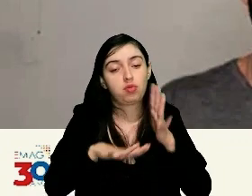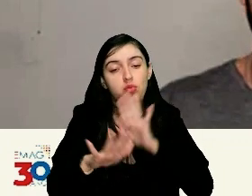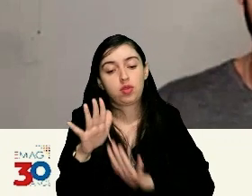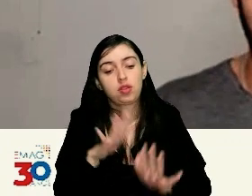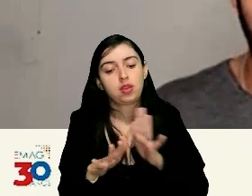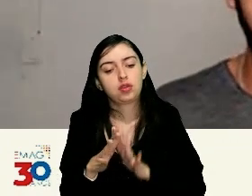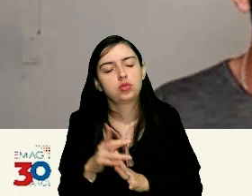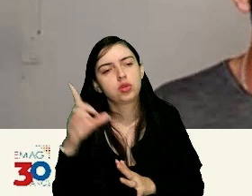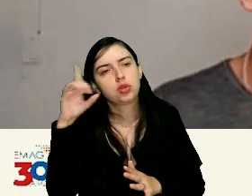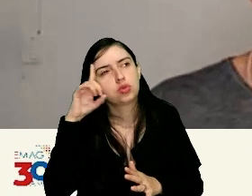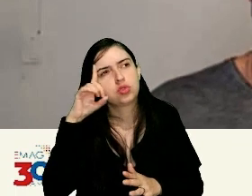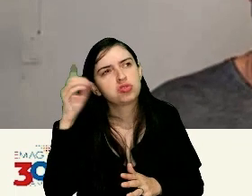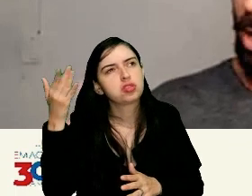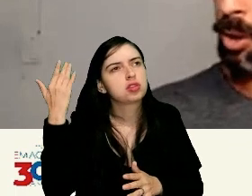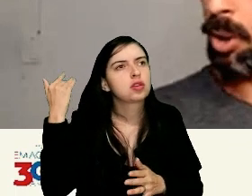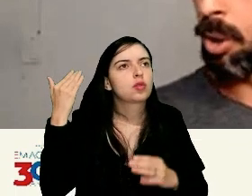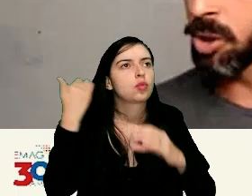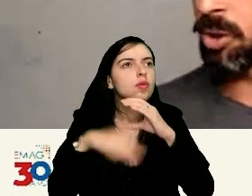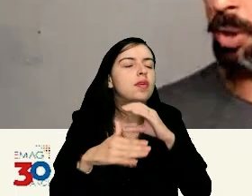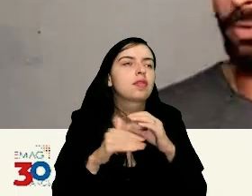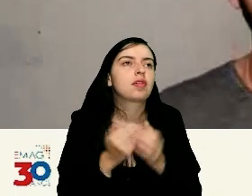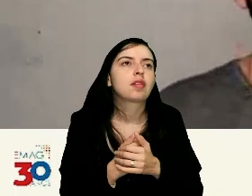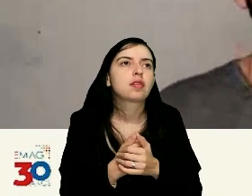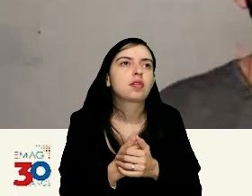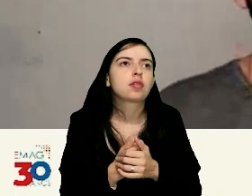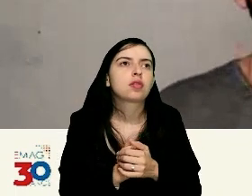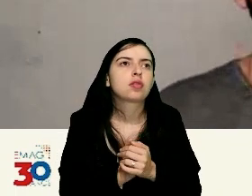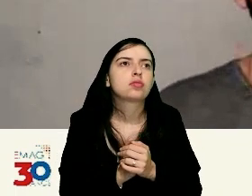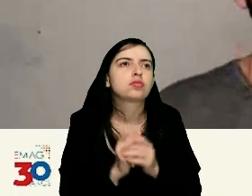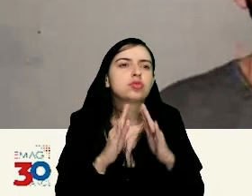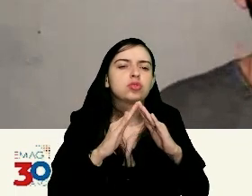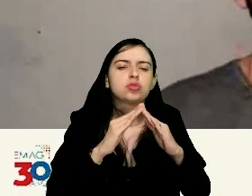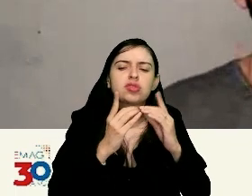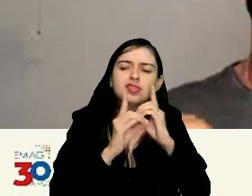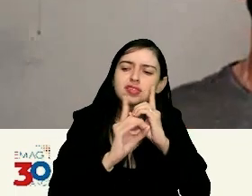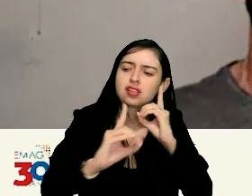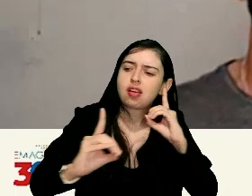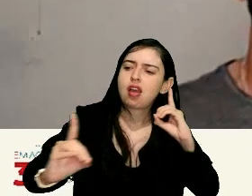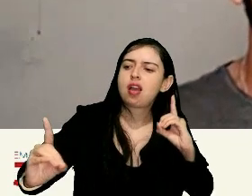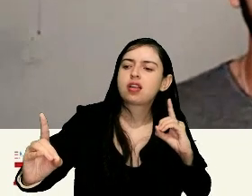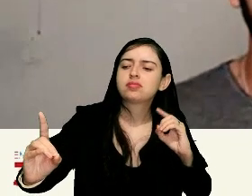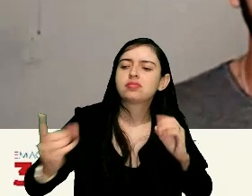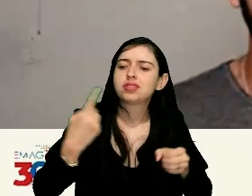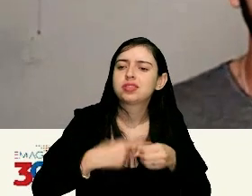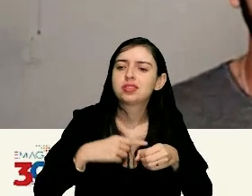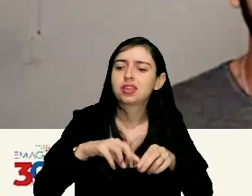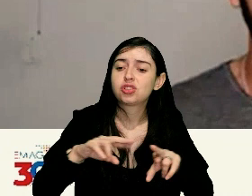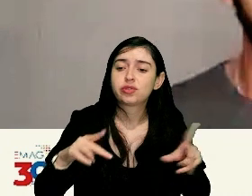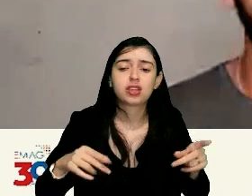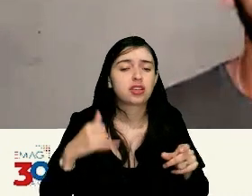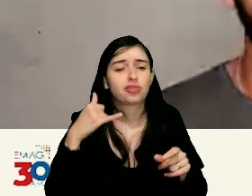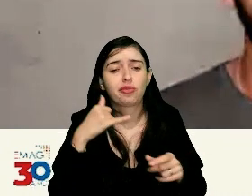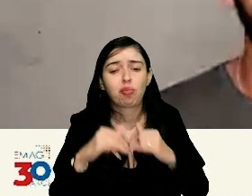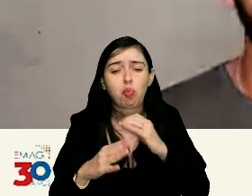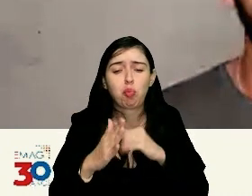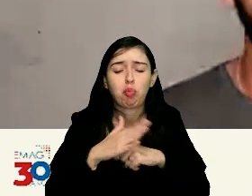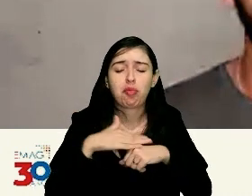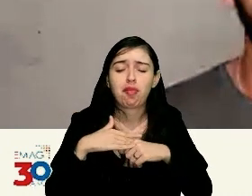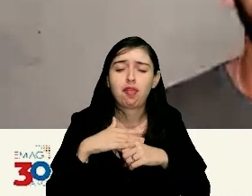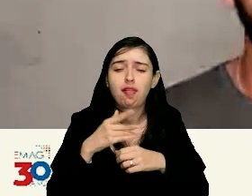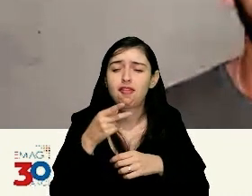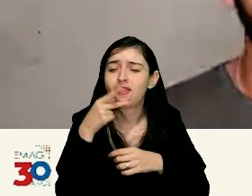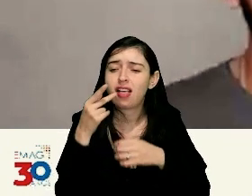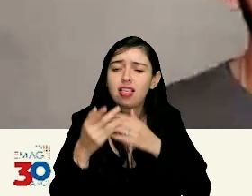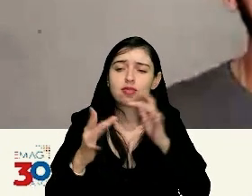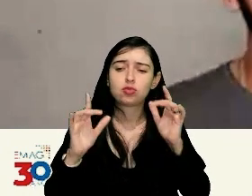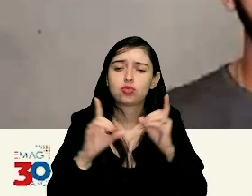recebi uma mensagem, cara, eu moro longe do meu filho, ele mora em outra cidade, a gente não se fala, eu estou com extrema dificuldade de me